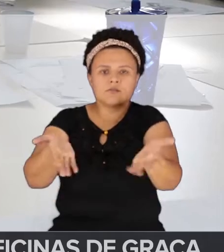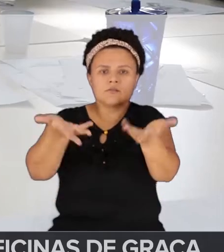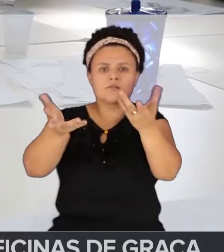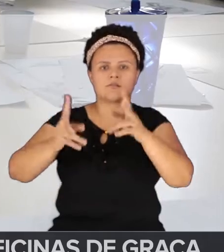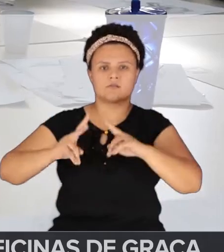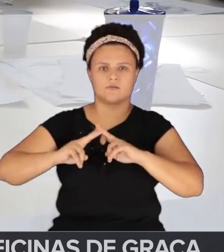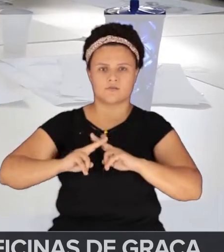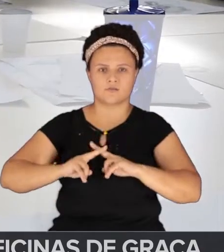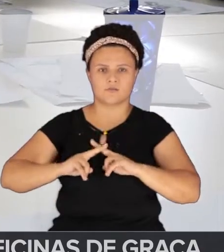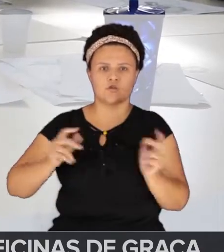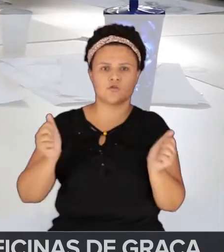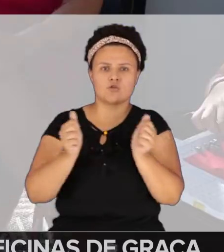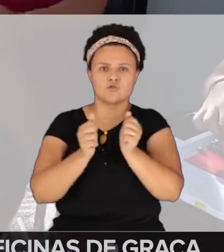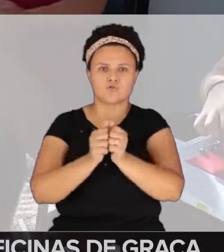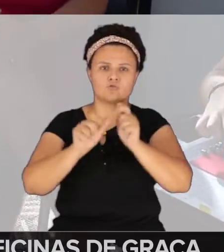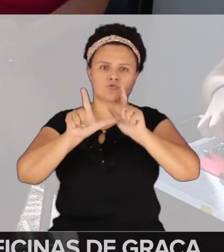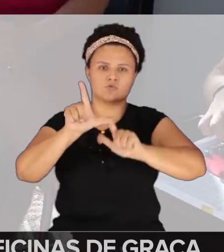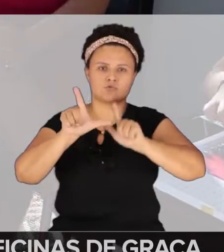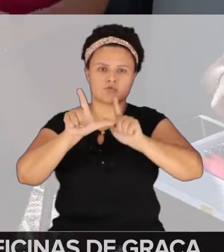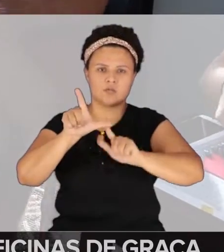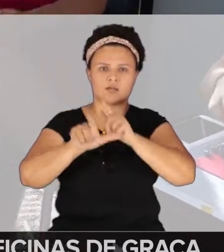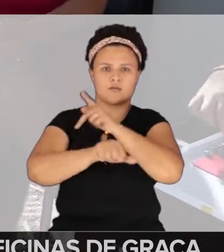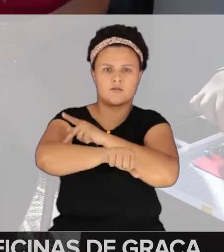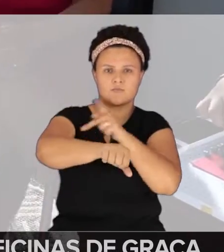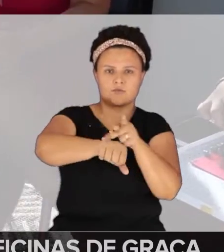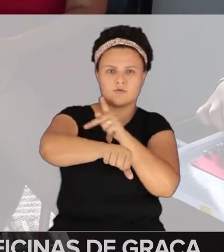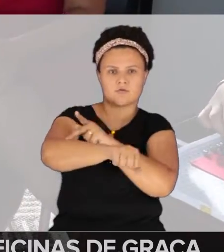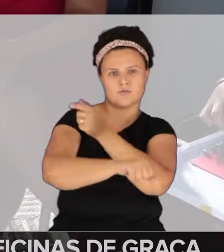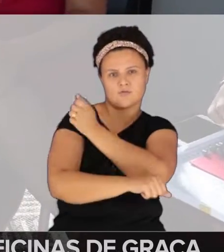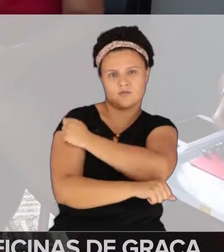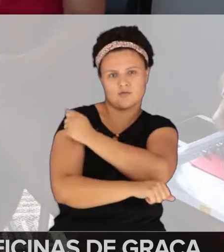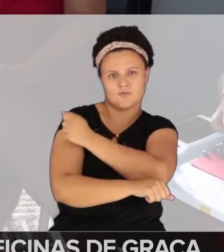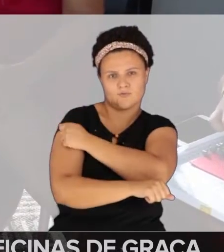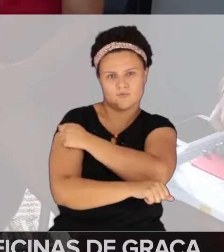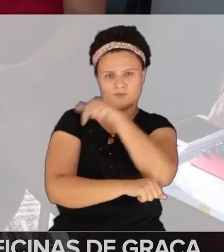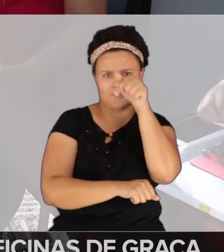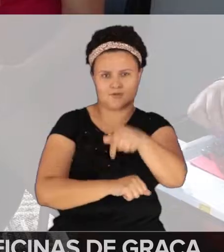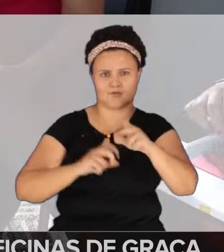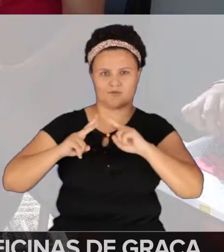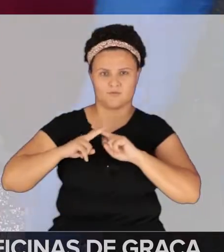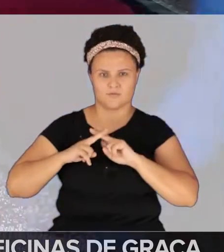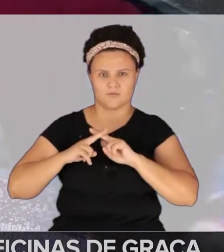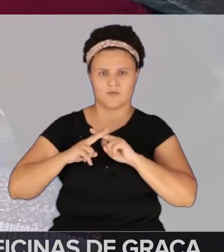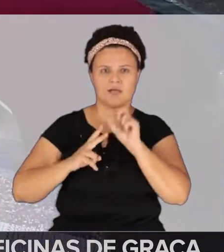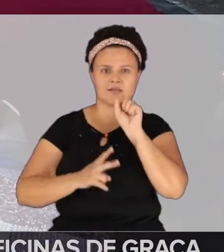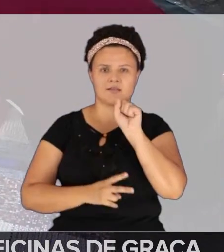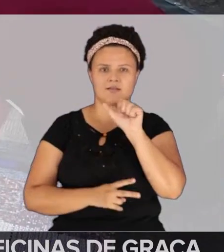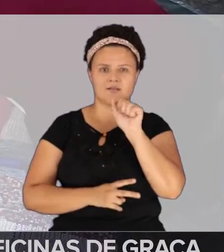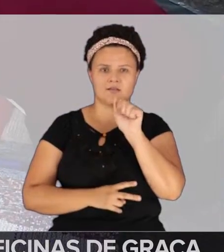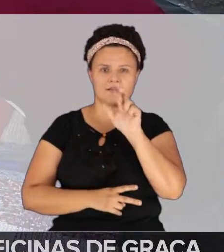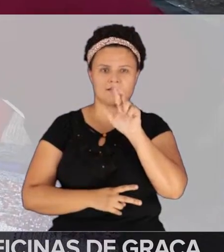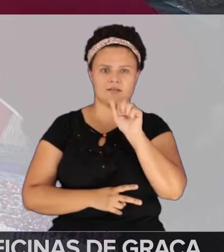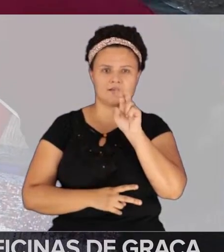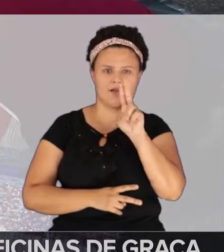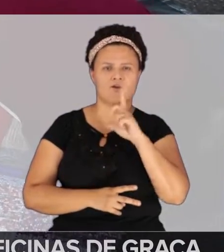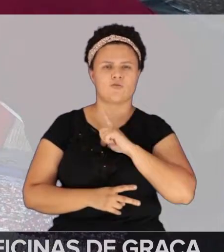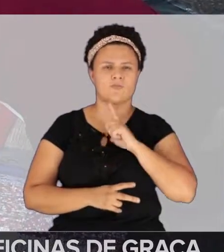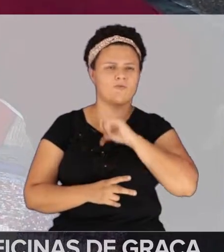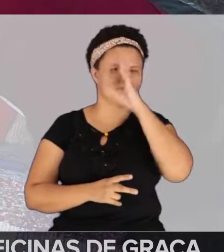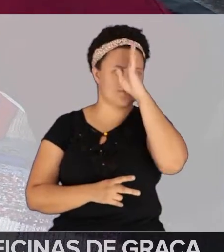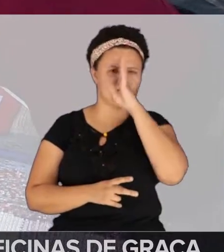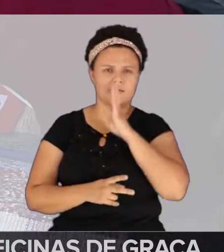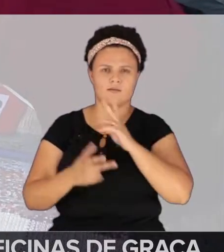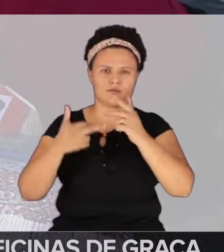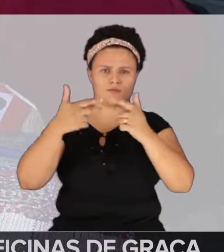Com iniciativa da Fundação Cultural e dos acadêmicos de Letras e Pedagogia da Universidade Federal de Rondônia, o Sarau Literário contou com